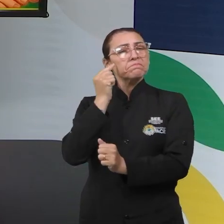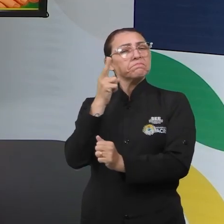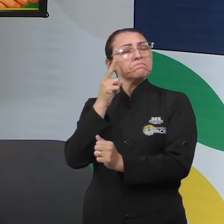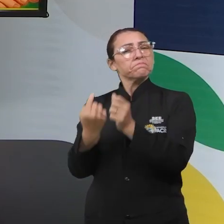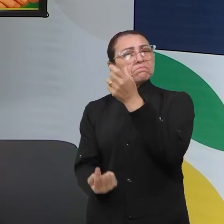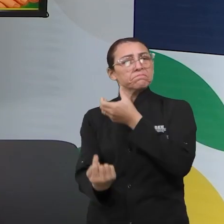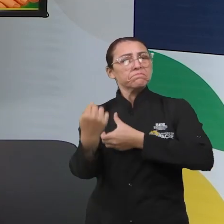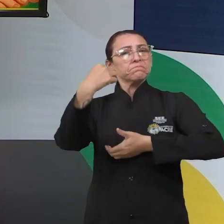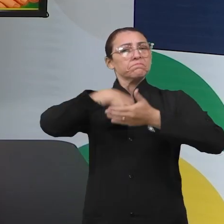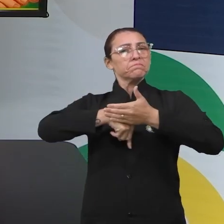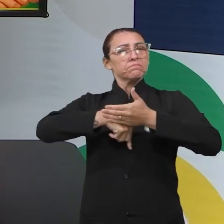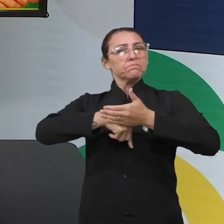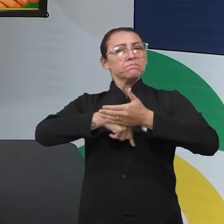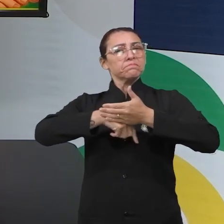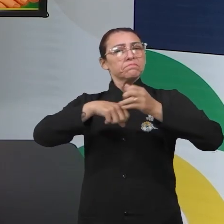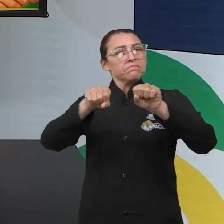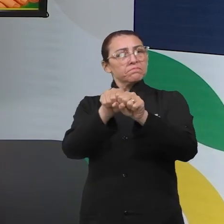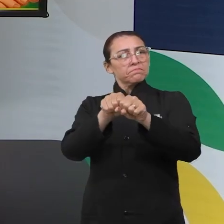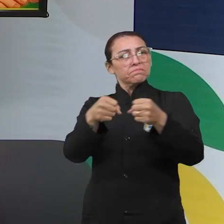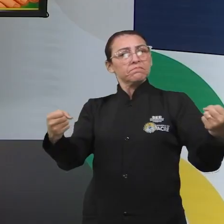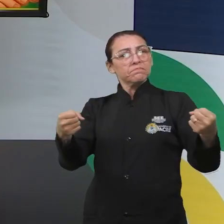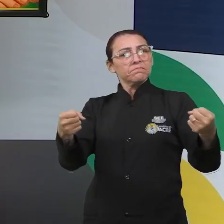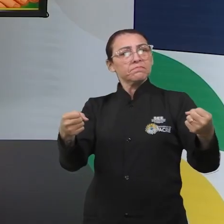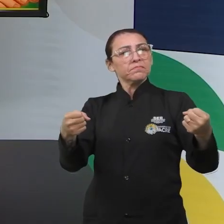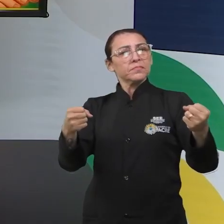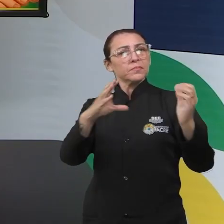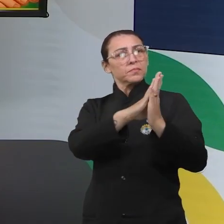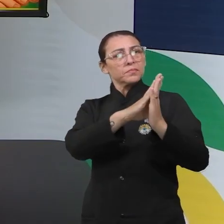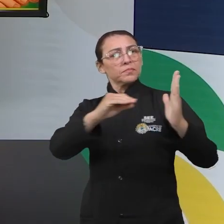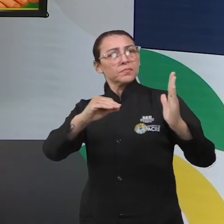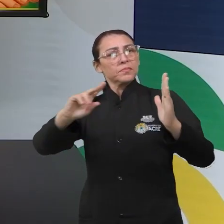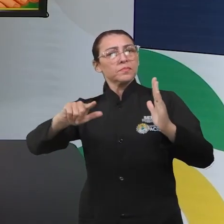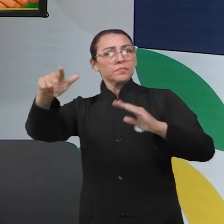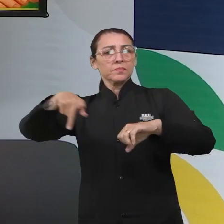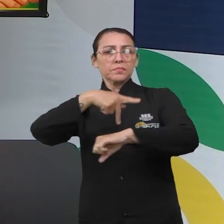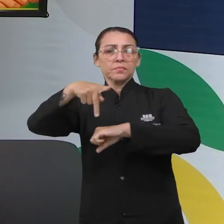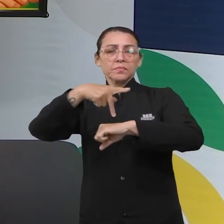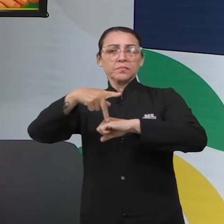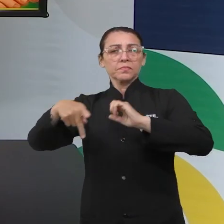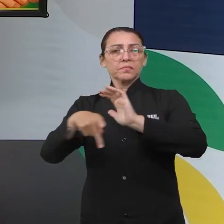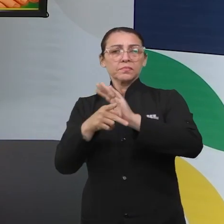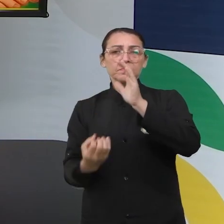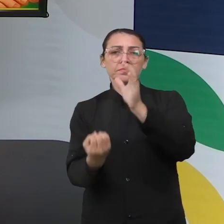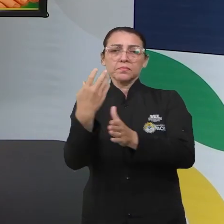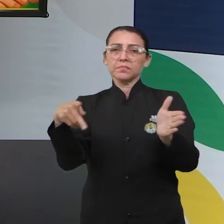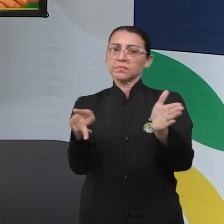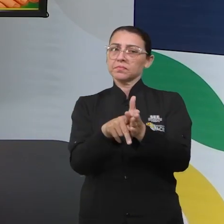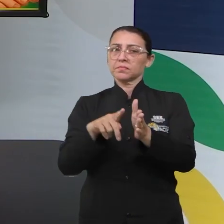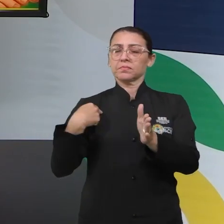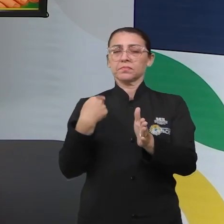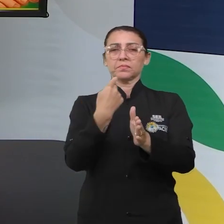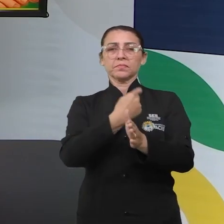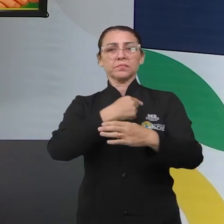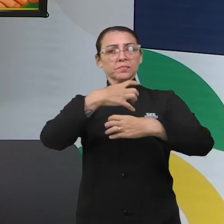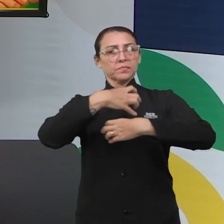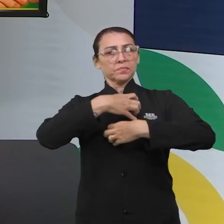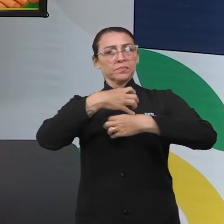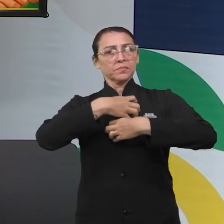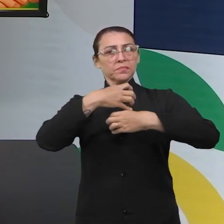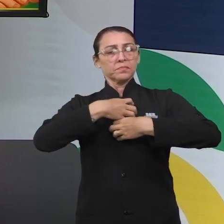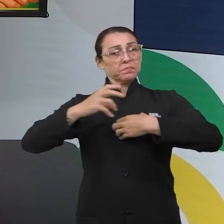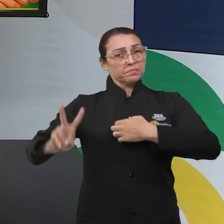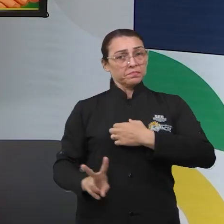para dentro, vamos romper com as imitações estrangeiras, com essas influências fortíssimas estrangeiras e vamos